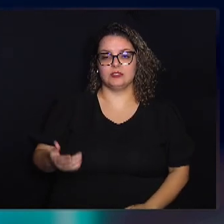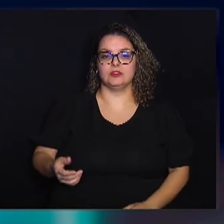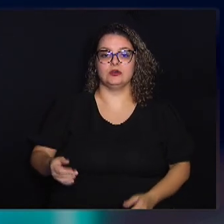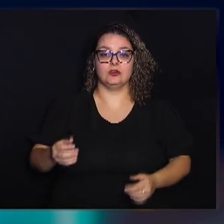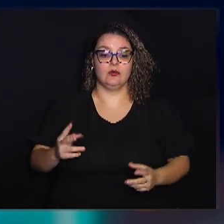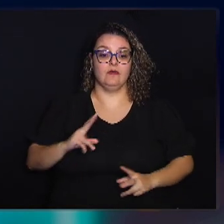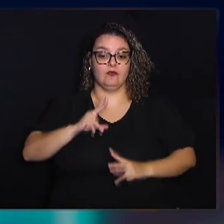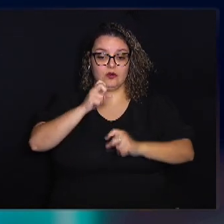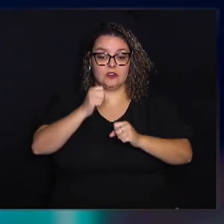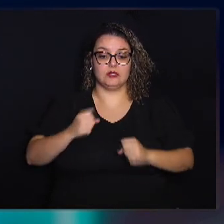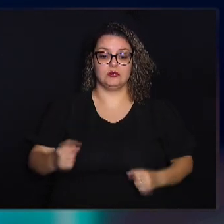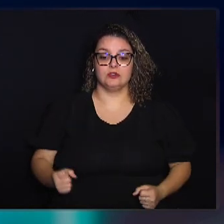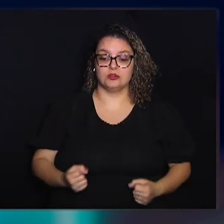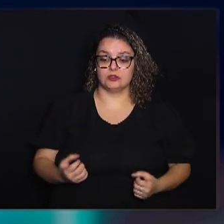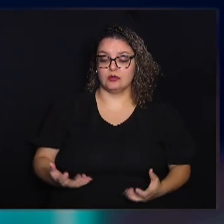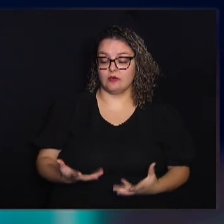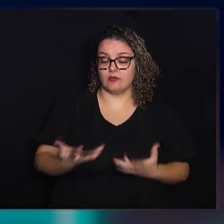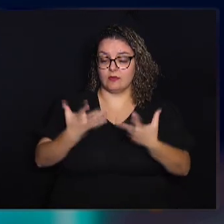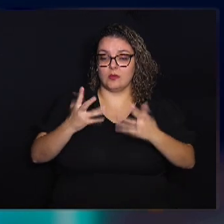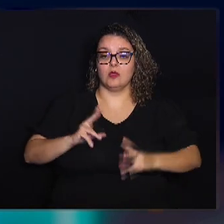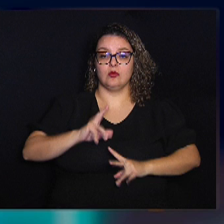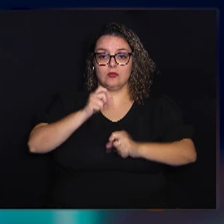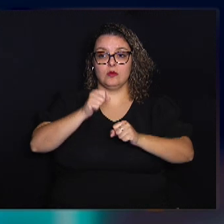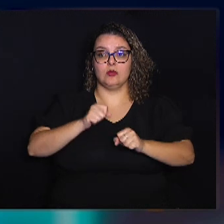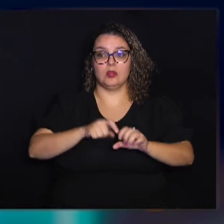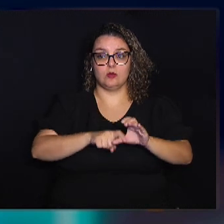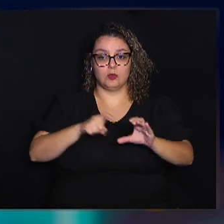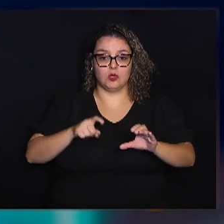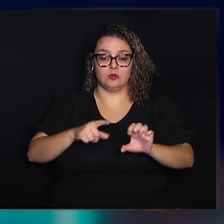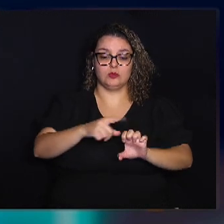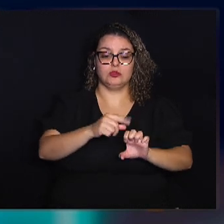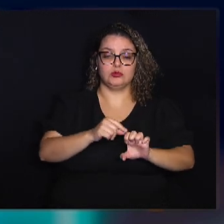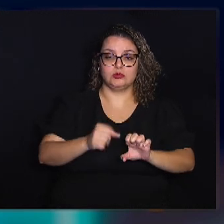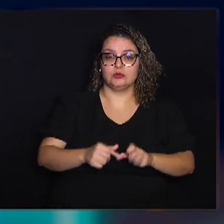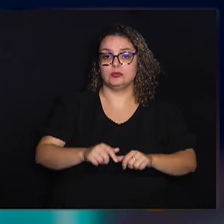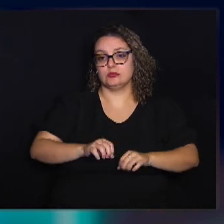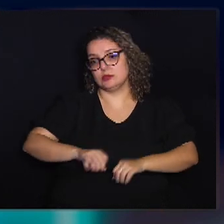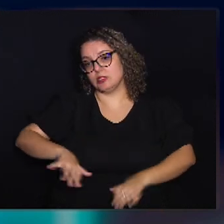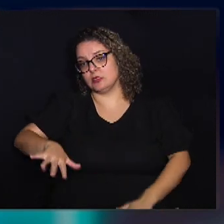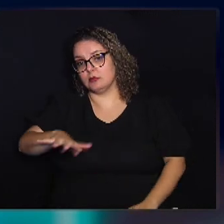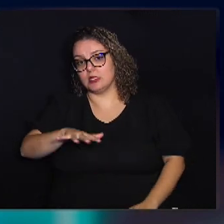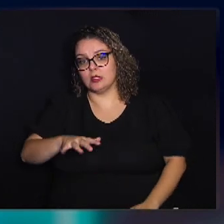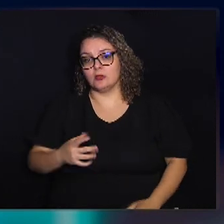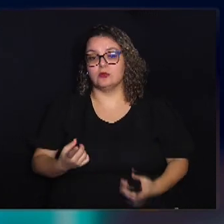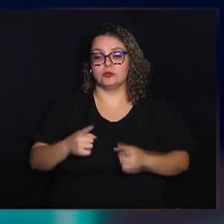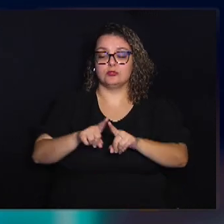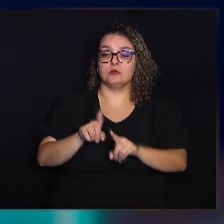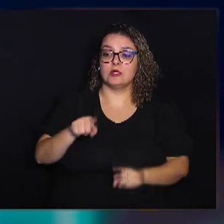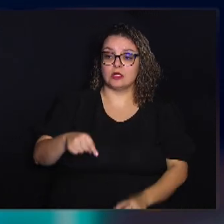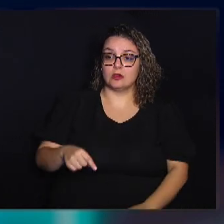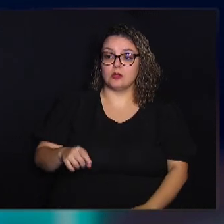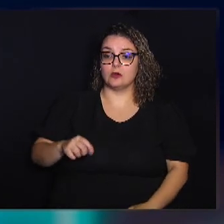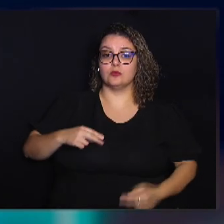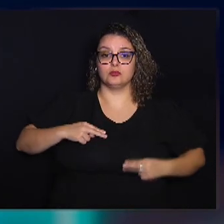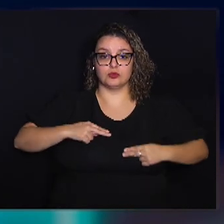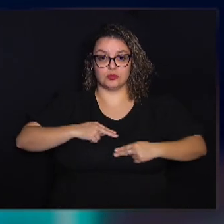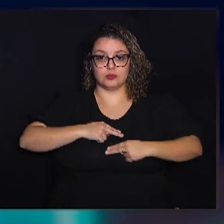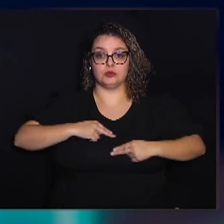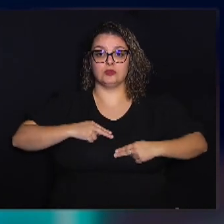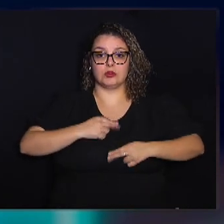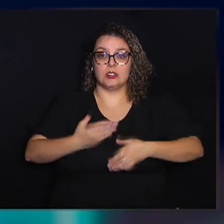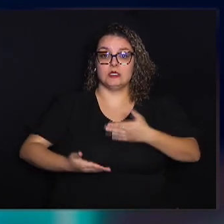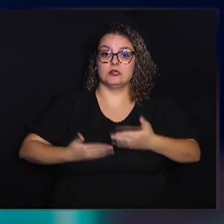empresas, profissionais liberais e autônomos da comunidade. Um dos parceiros da iniciativa é o SEBRAE, o